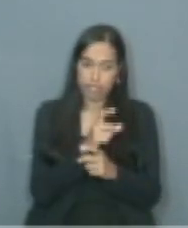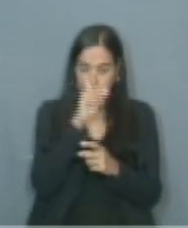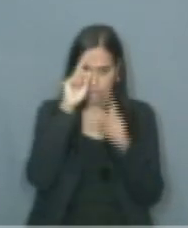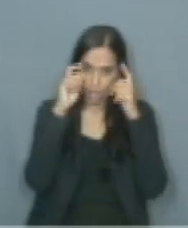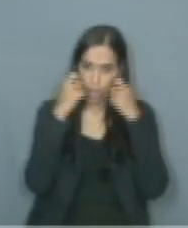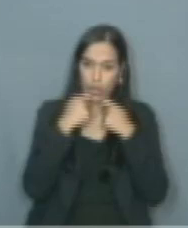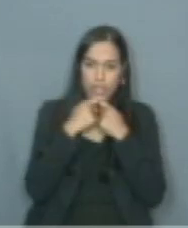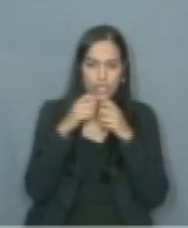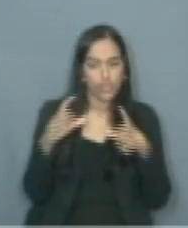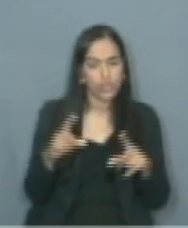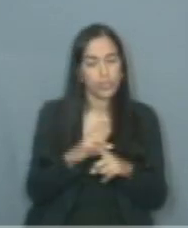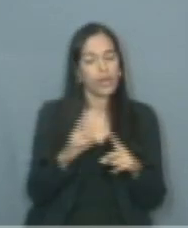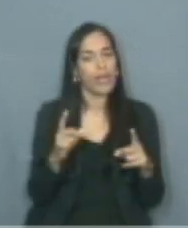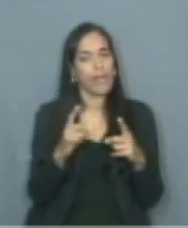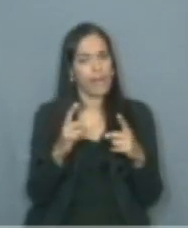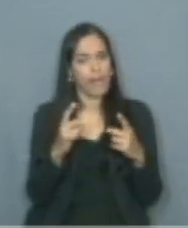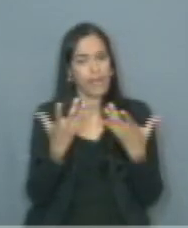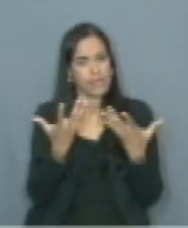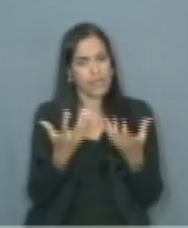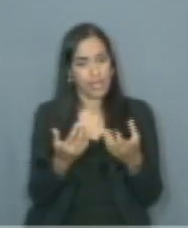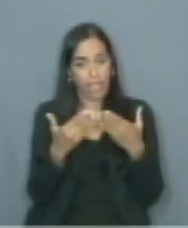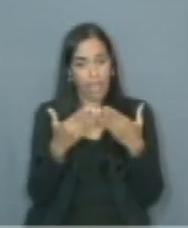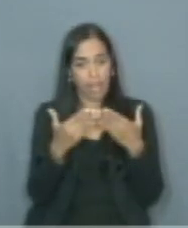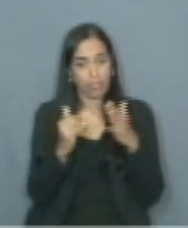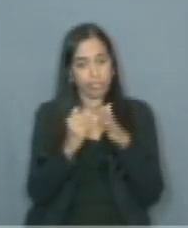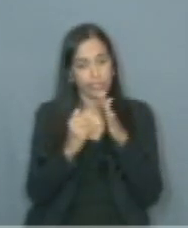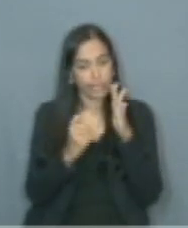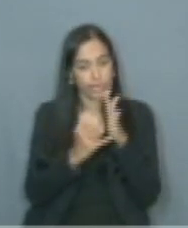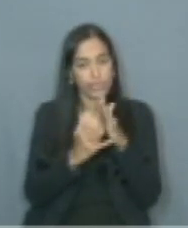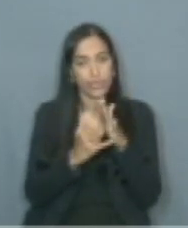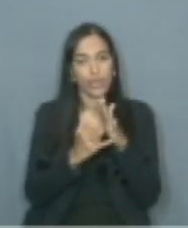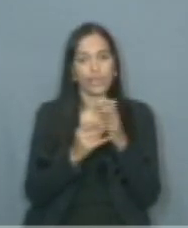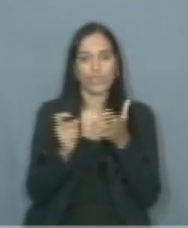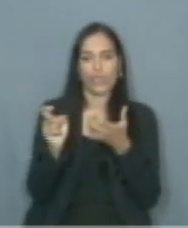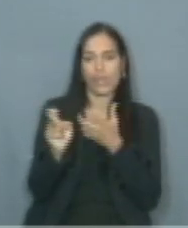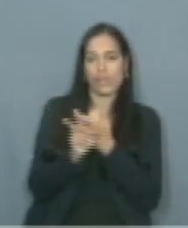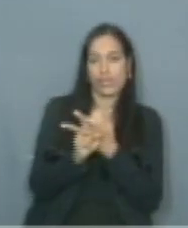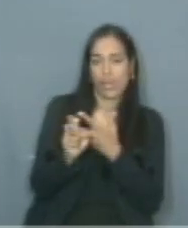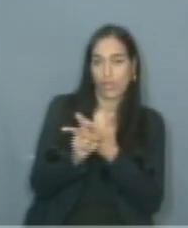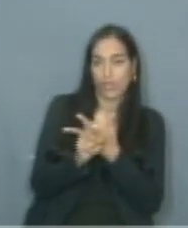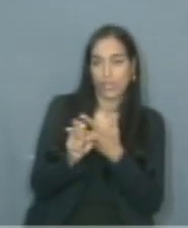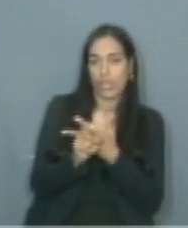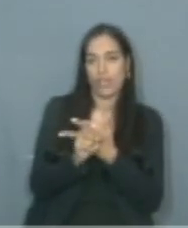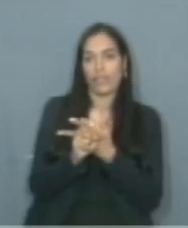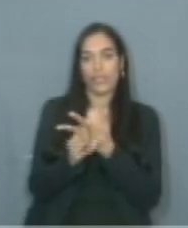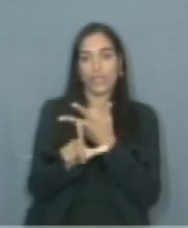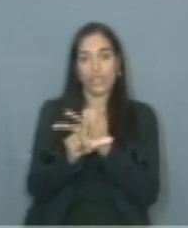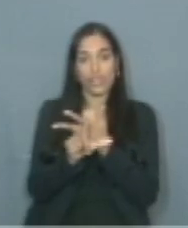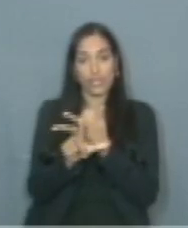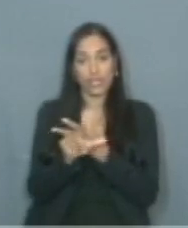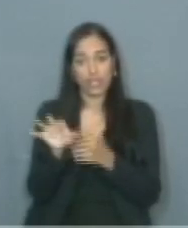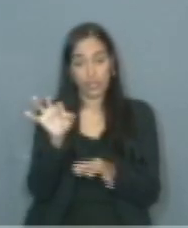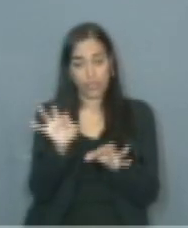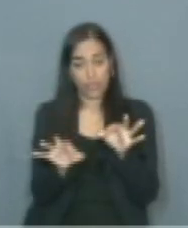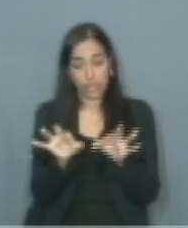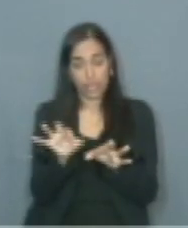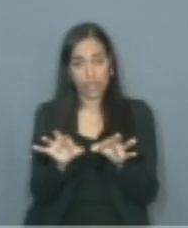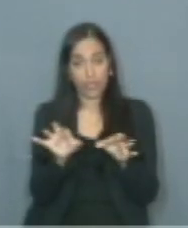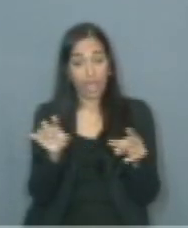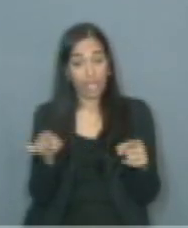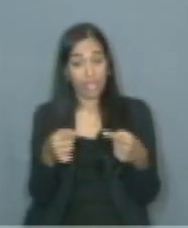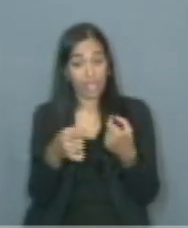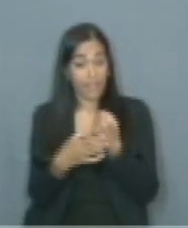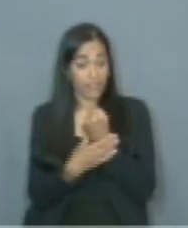mão das nossas instituições, do executivo, do legislativo e do judiciário. É defender que a